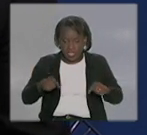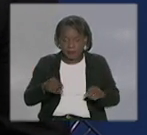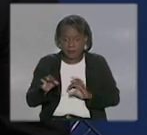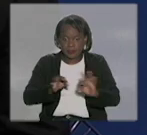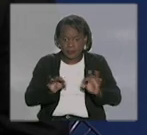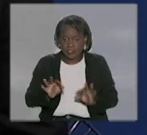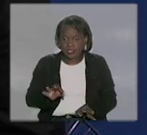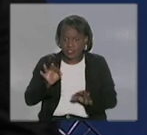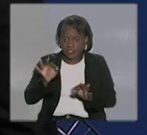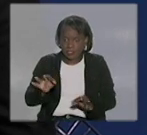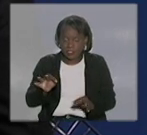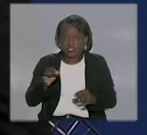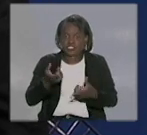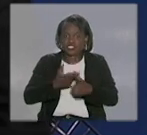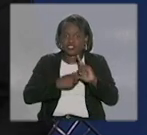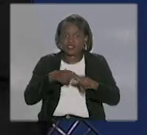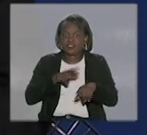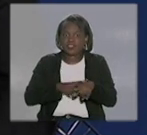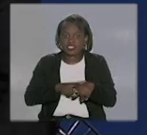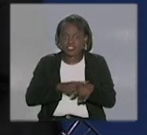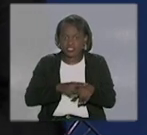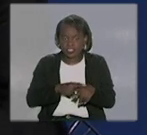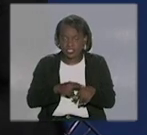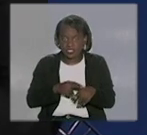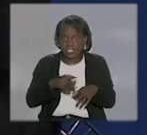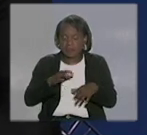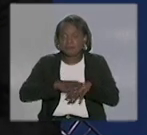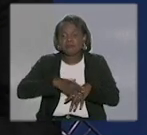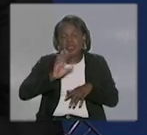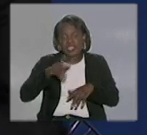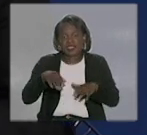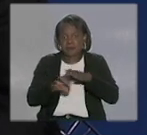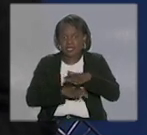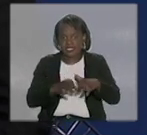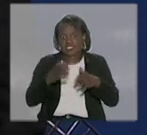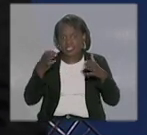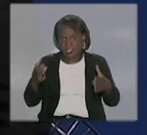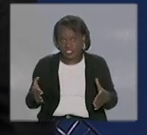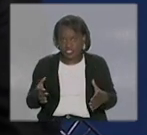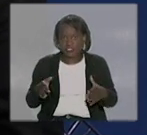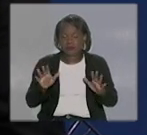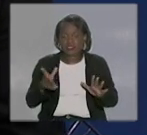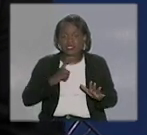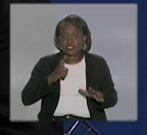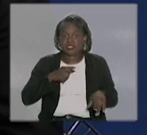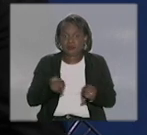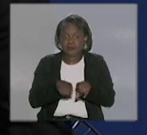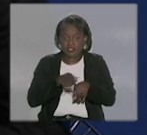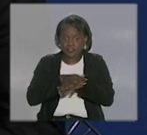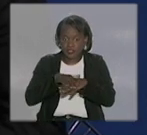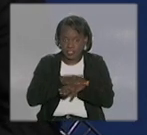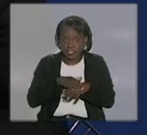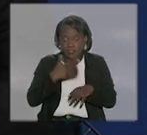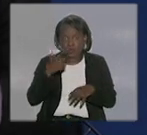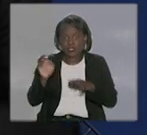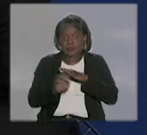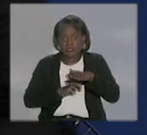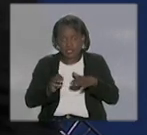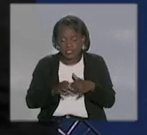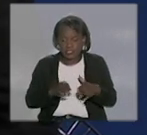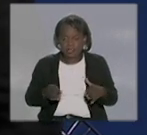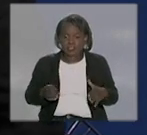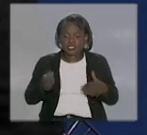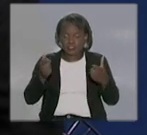emitir títulos de dívida verde. É algo mais para as grandes empresas, né? Mas a gente tem conversado com muitas empresas que